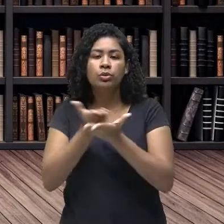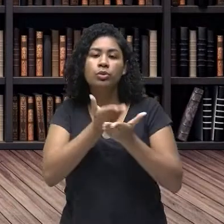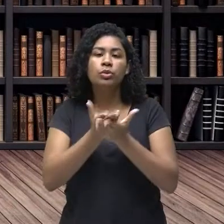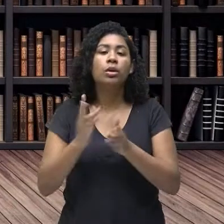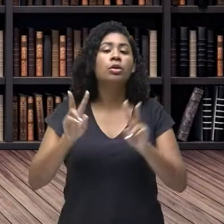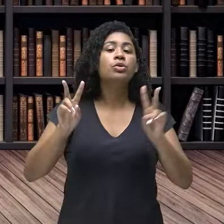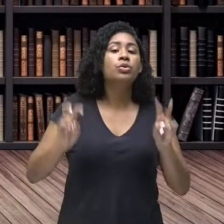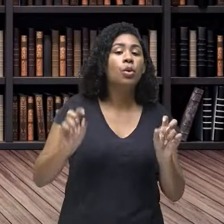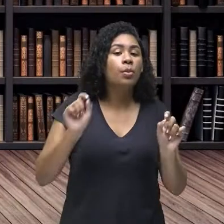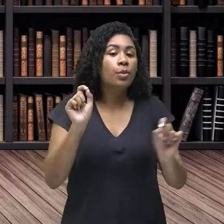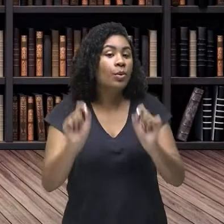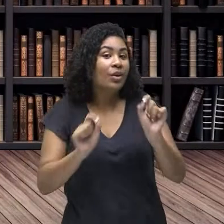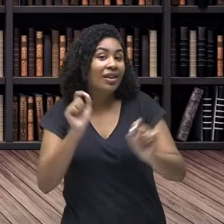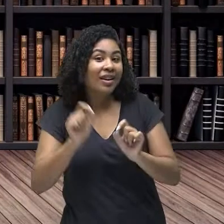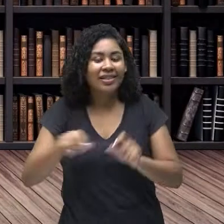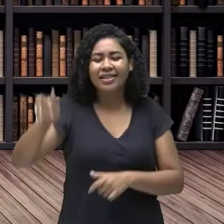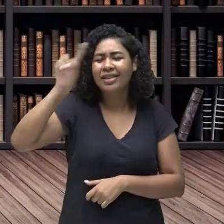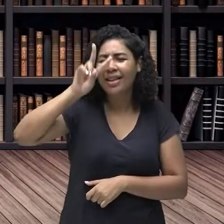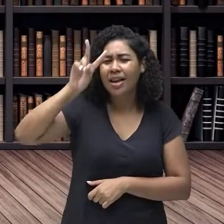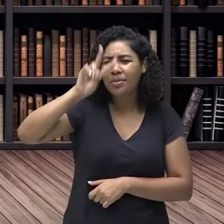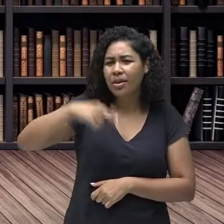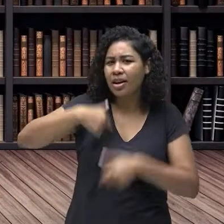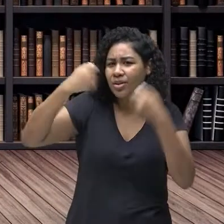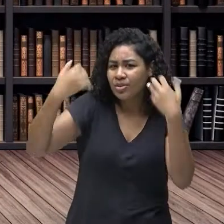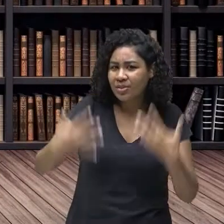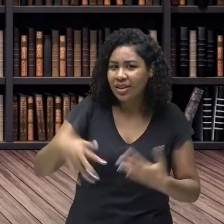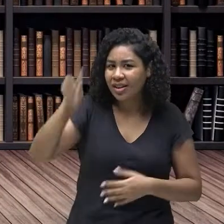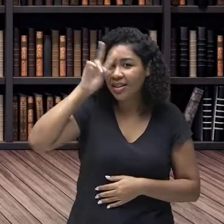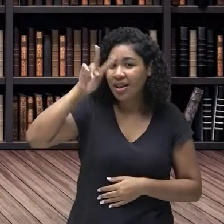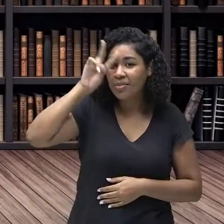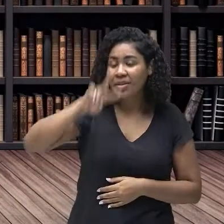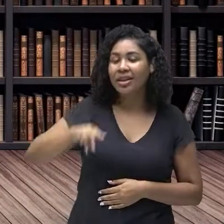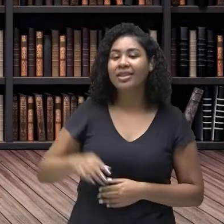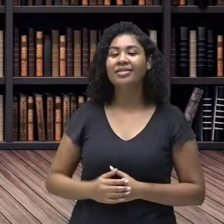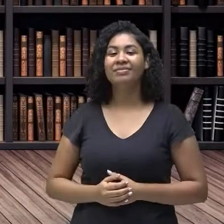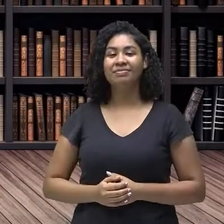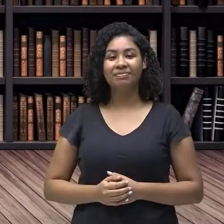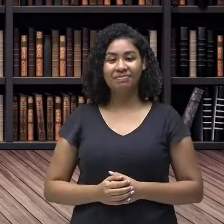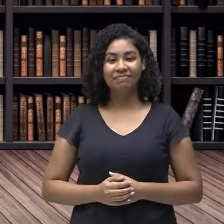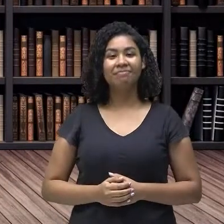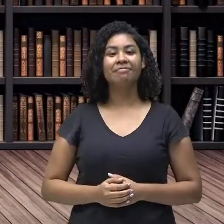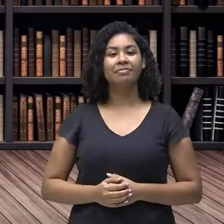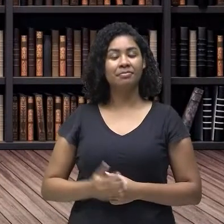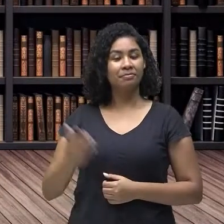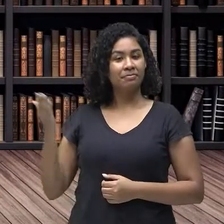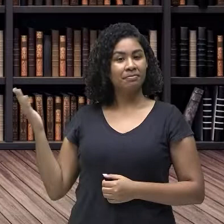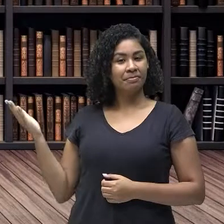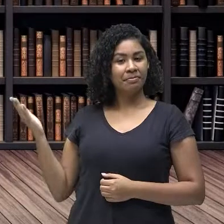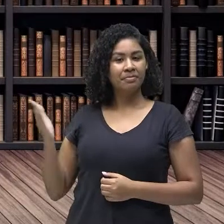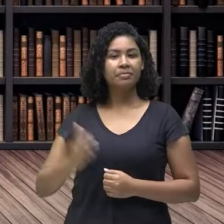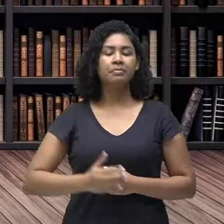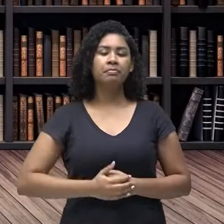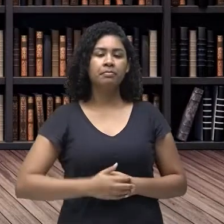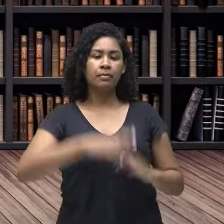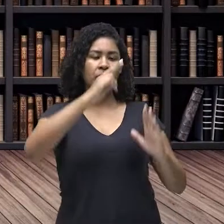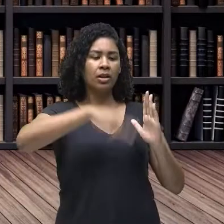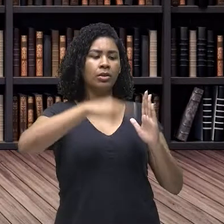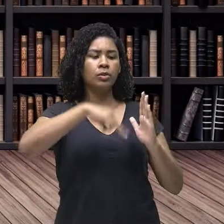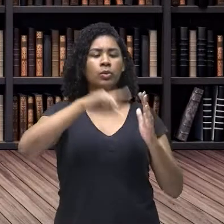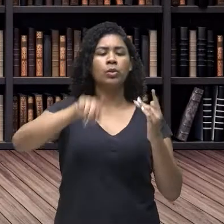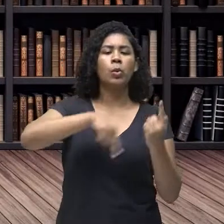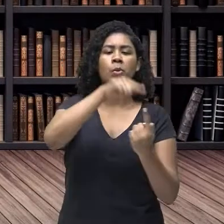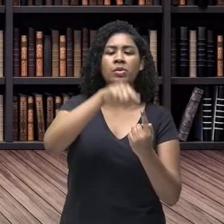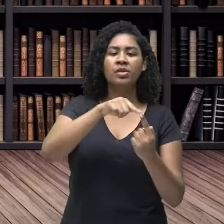Só relembrando aquilo que a gente falou, vamos ver aqui mesmo nesse cenário, olha só, os objetivos de leitura,